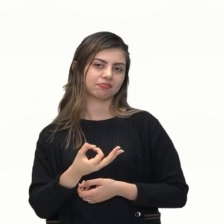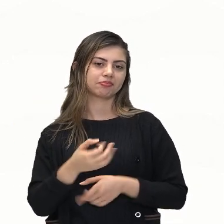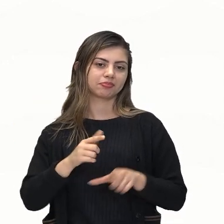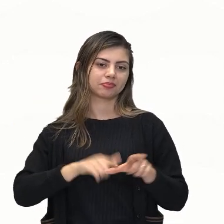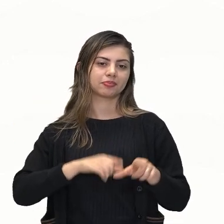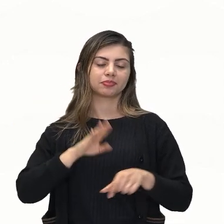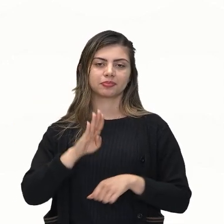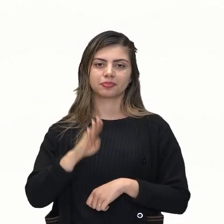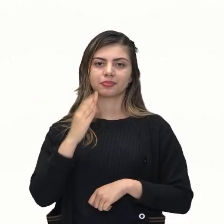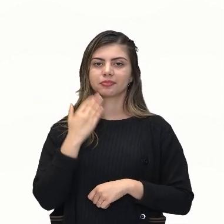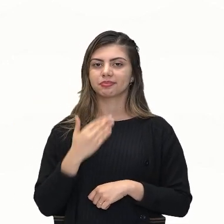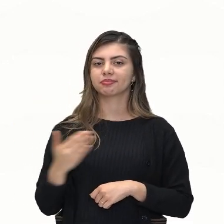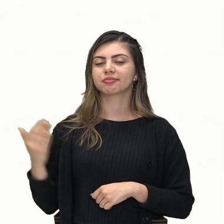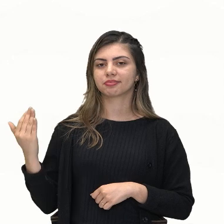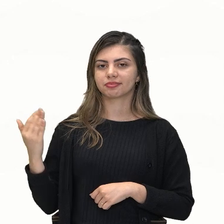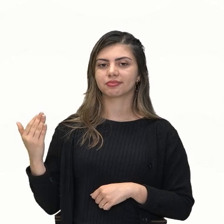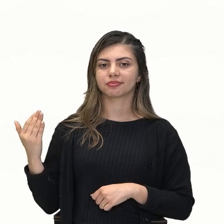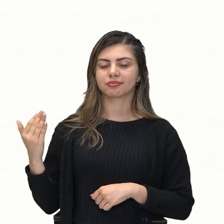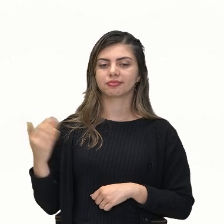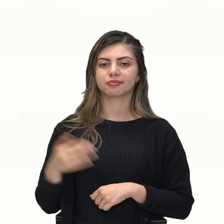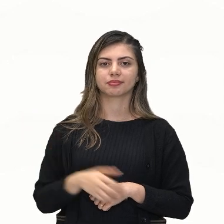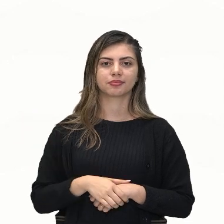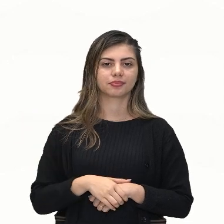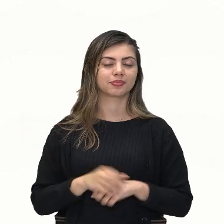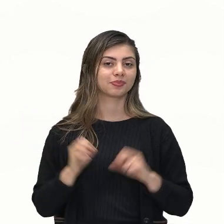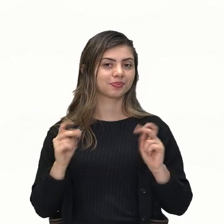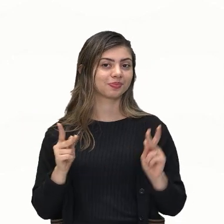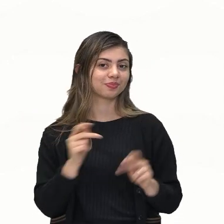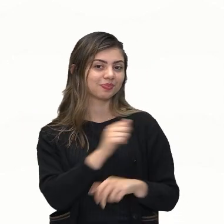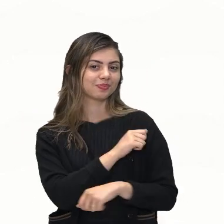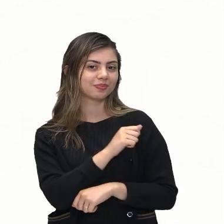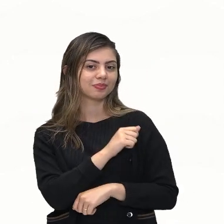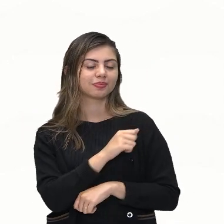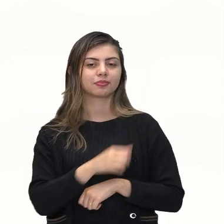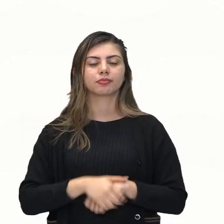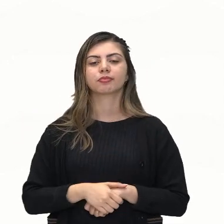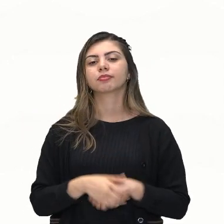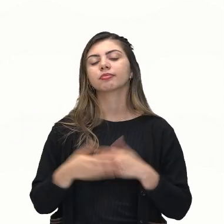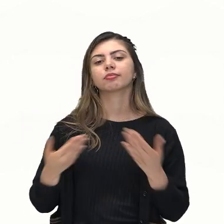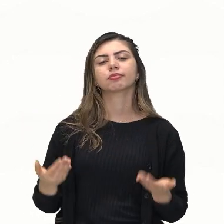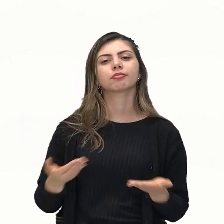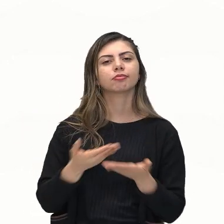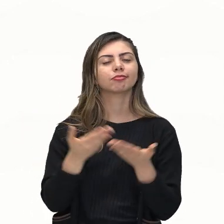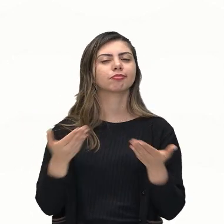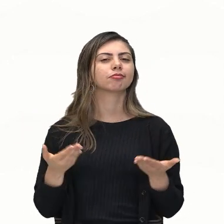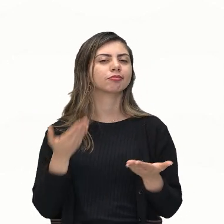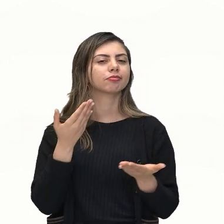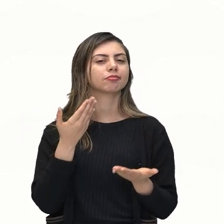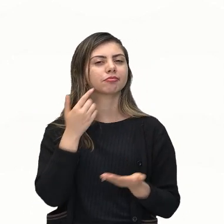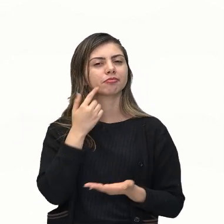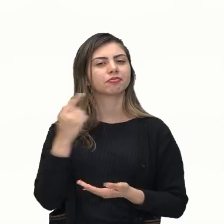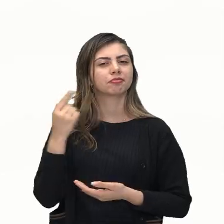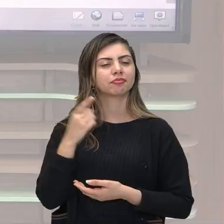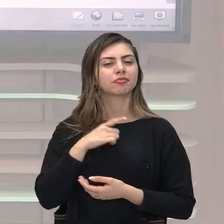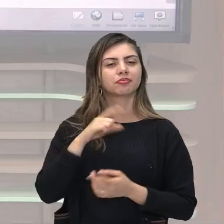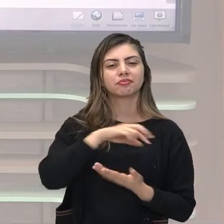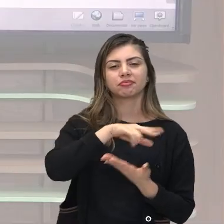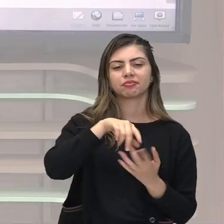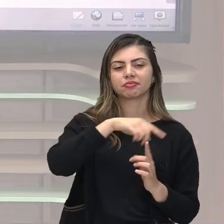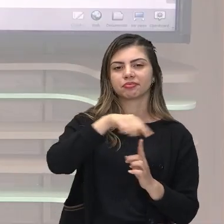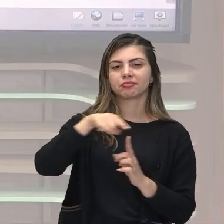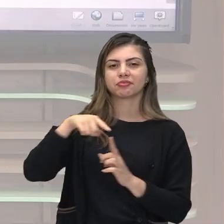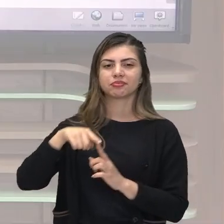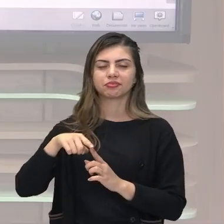aqui, que é a letra B. Beleza, pessoal? Então, vocês viram aí que existem vários tipos de